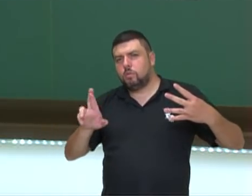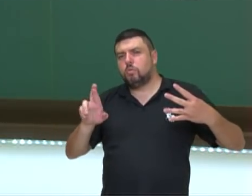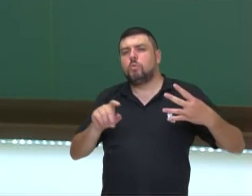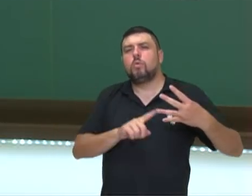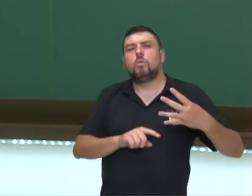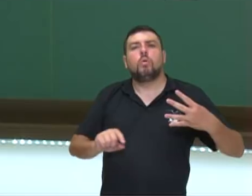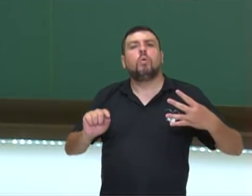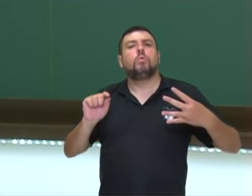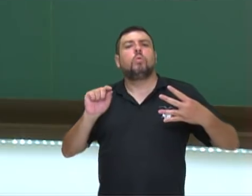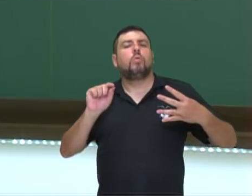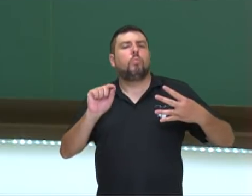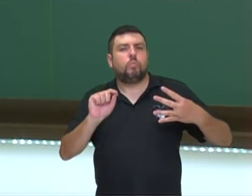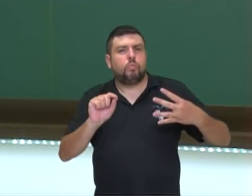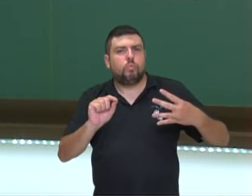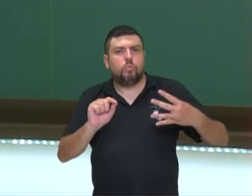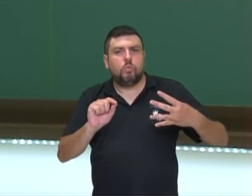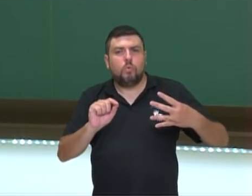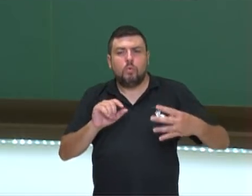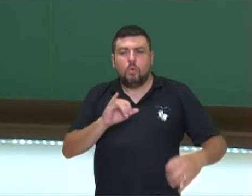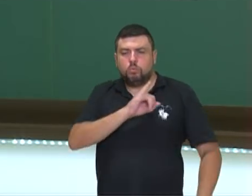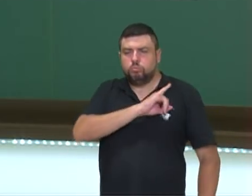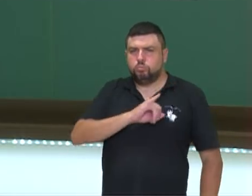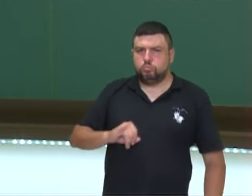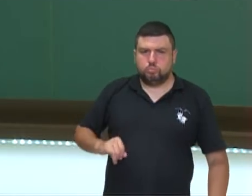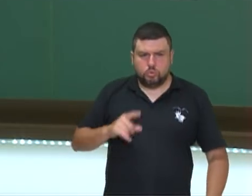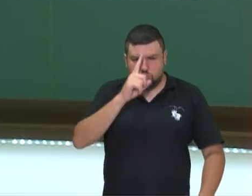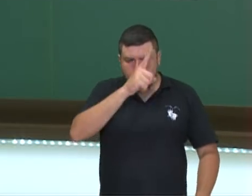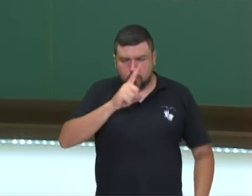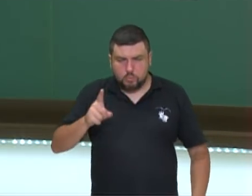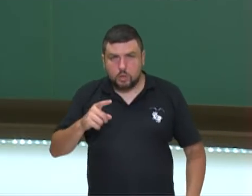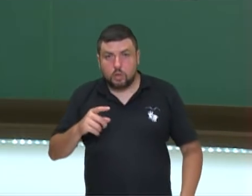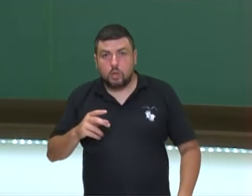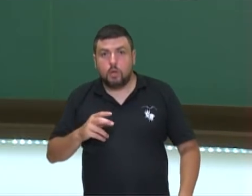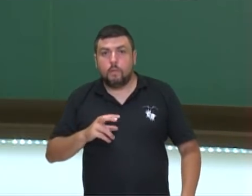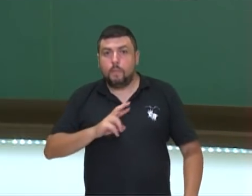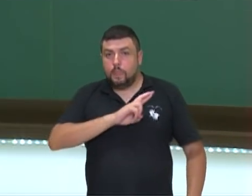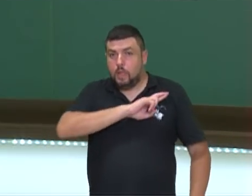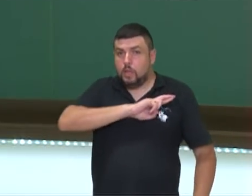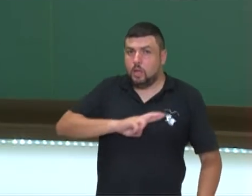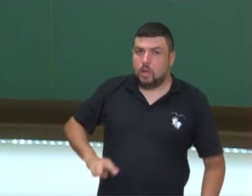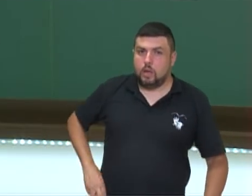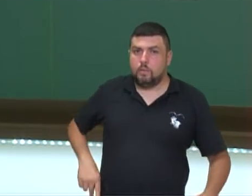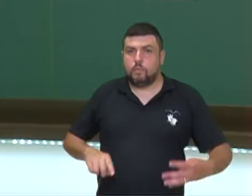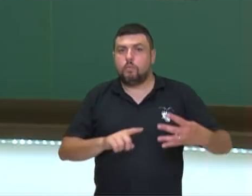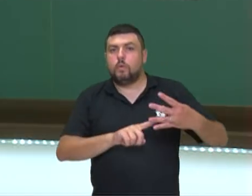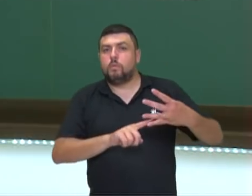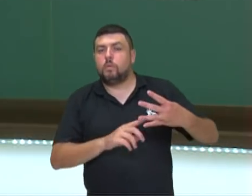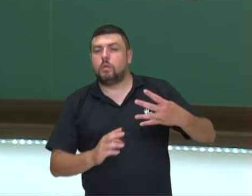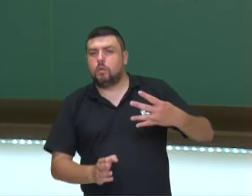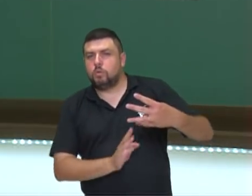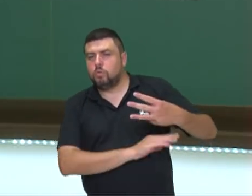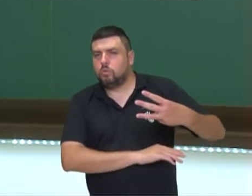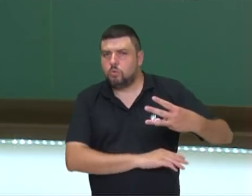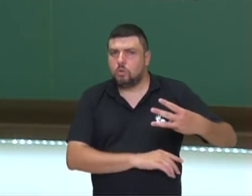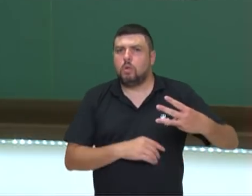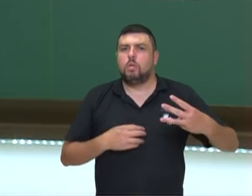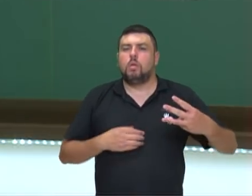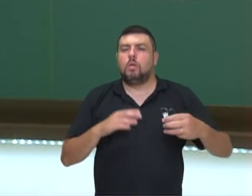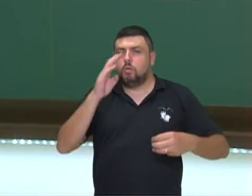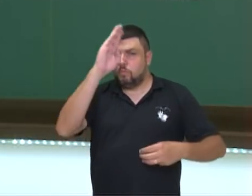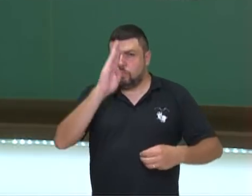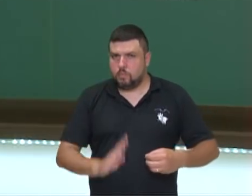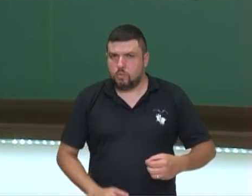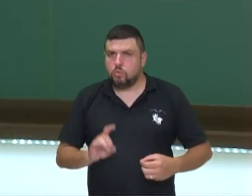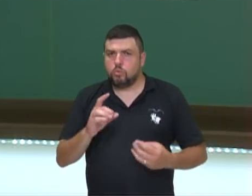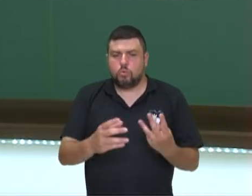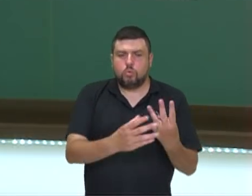poderia interferir nos demais poderes. Com a república, foi esquecido, abandonado, e o Brasil, então, 3